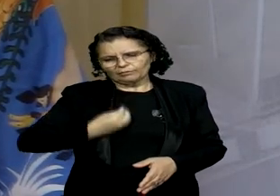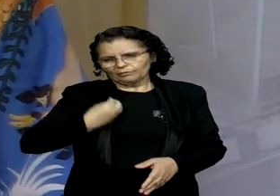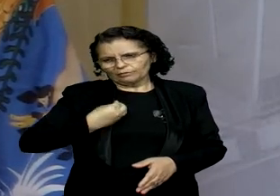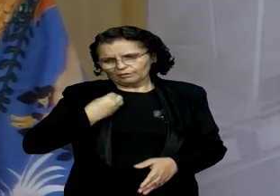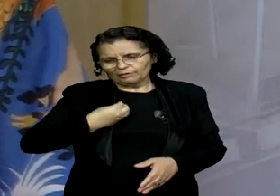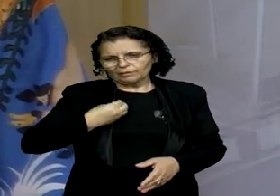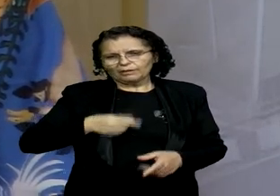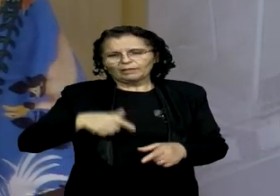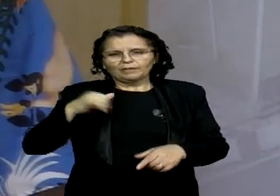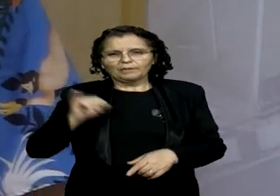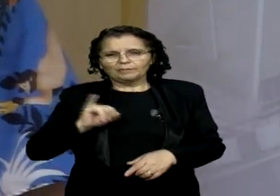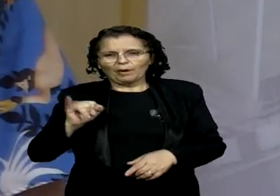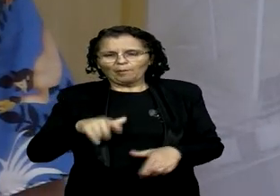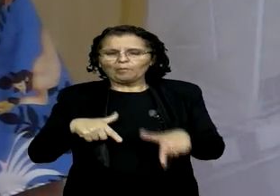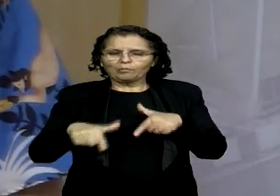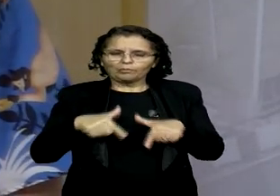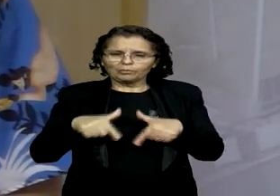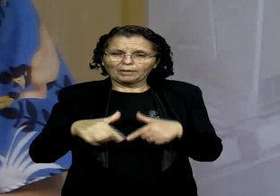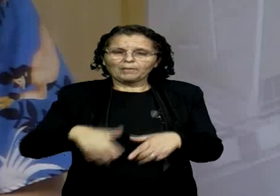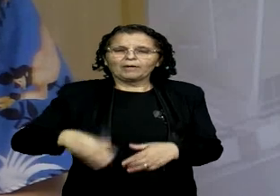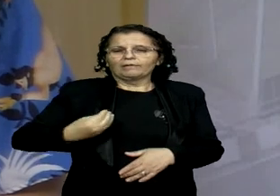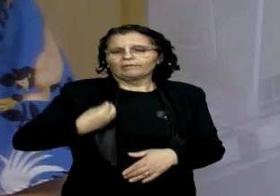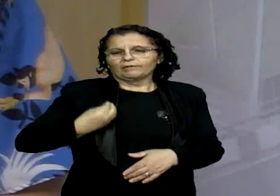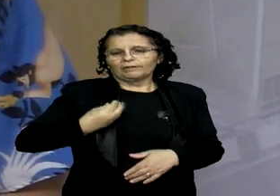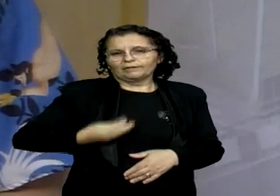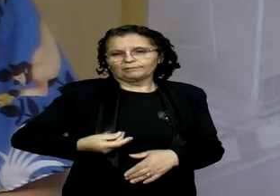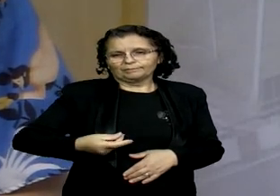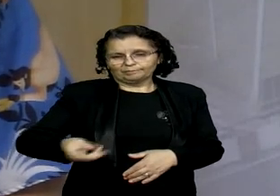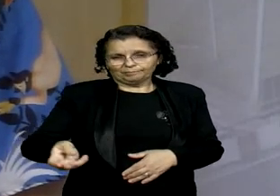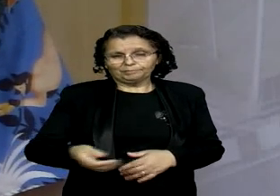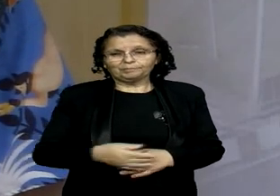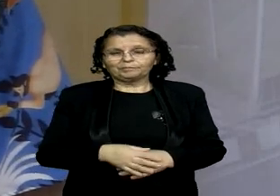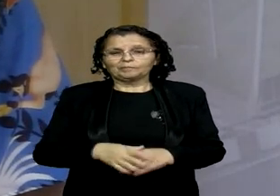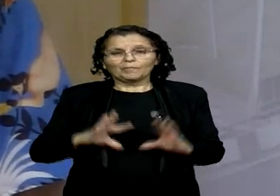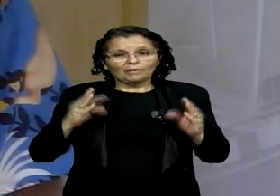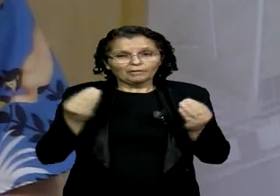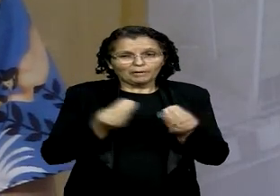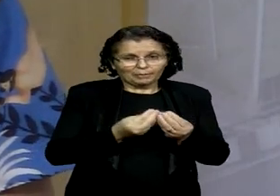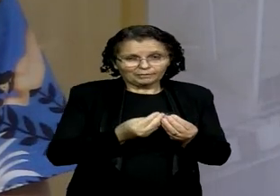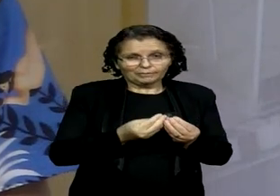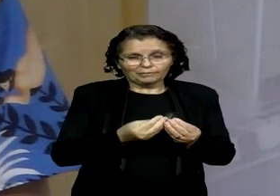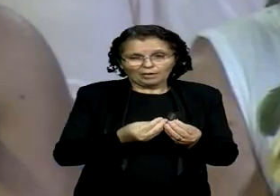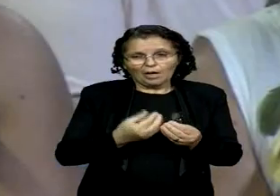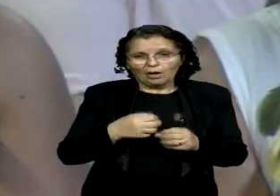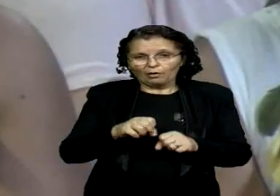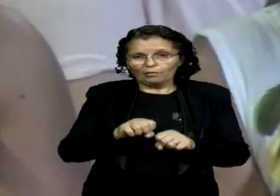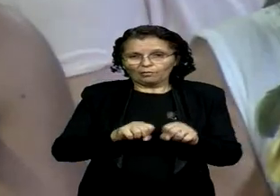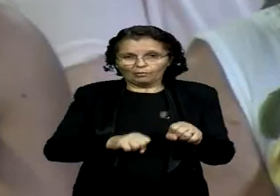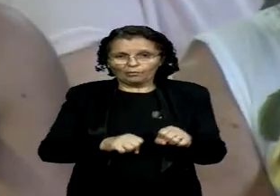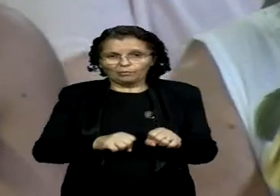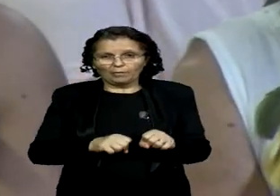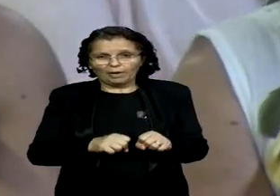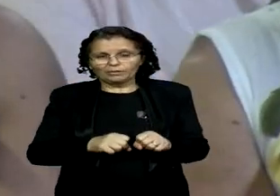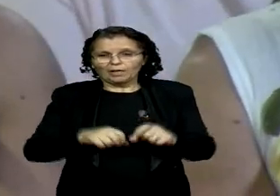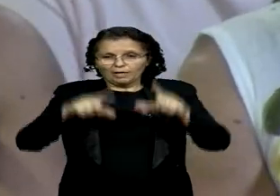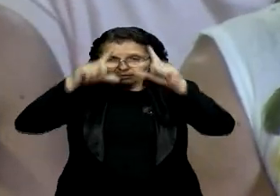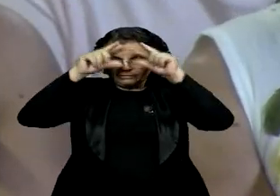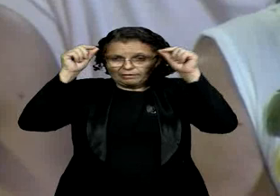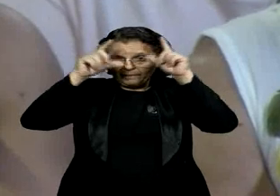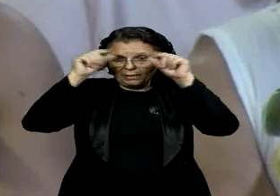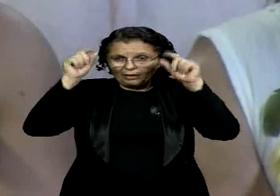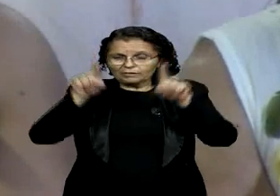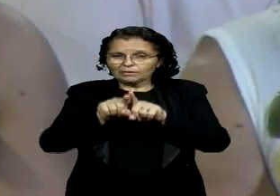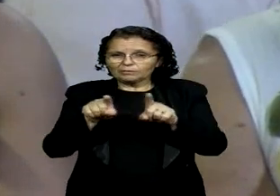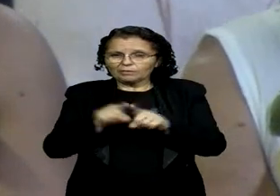irmãos, sobrinhos, primas, primos, tios e tias. Recém-formada como técnica de enfermagem, ela